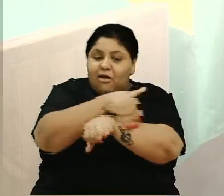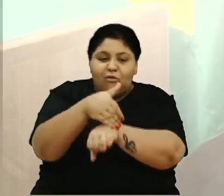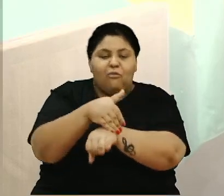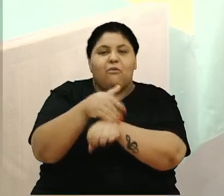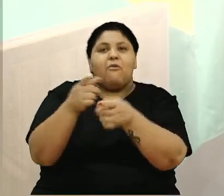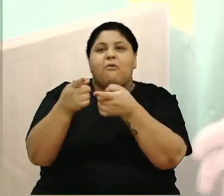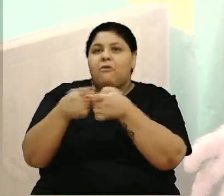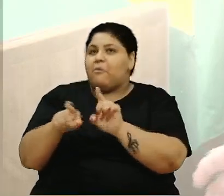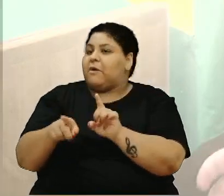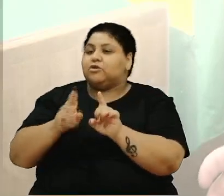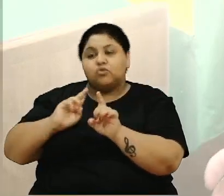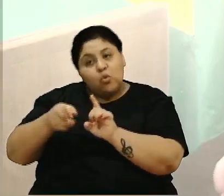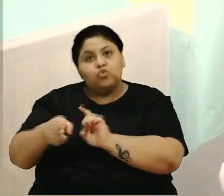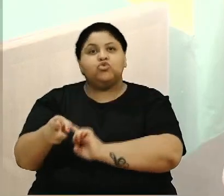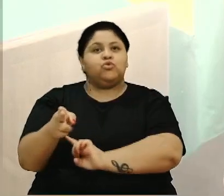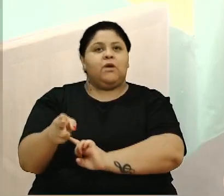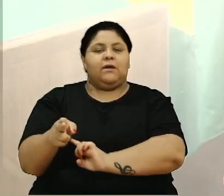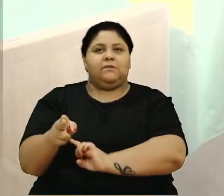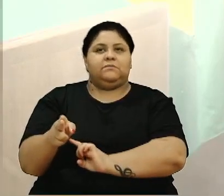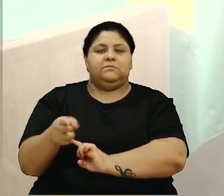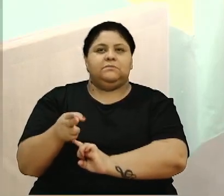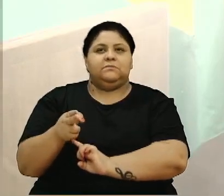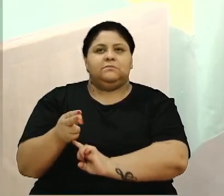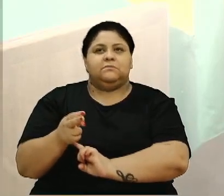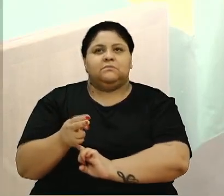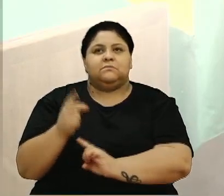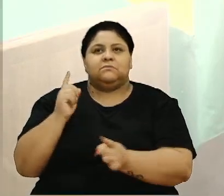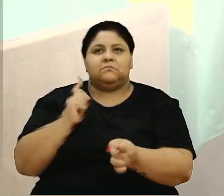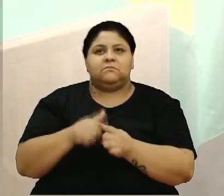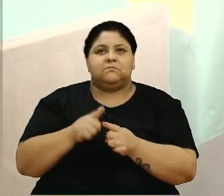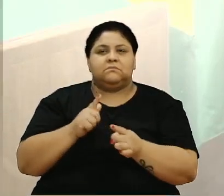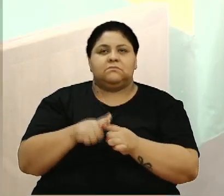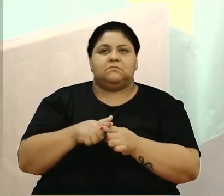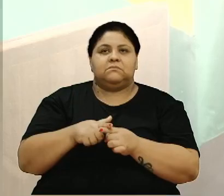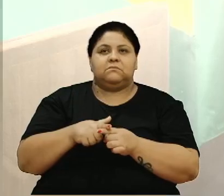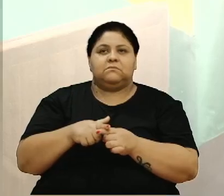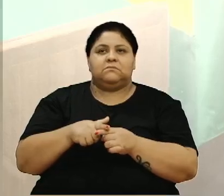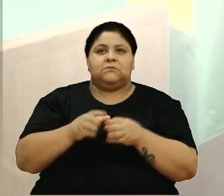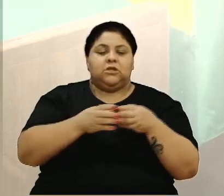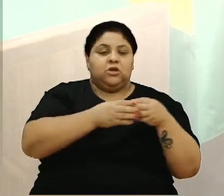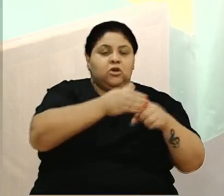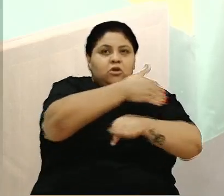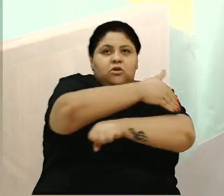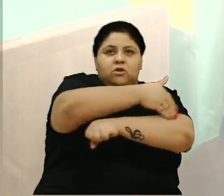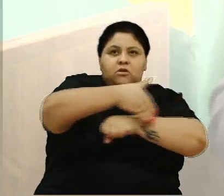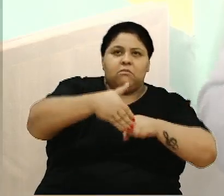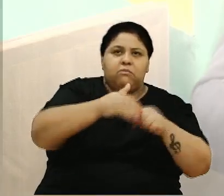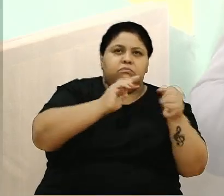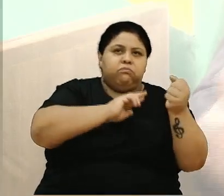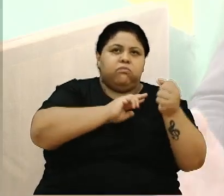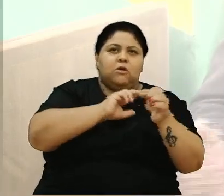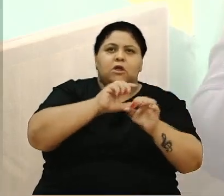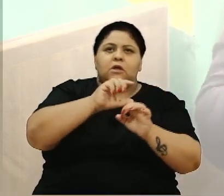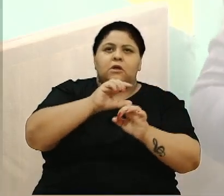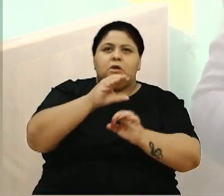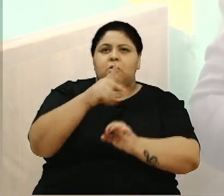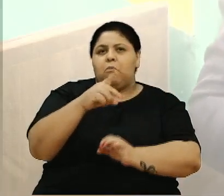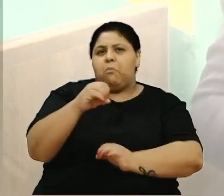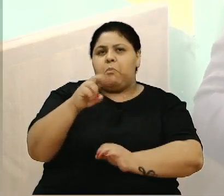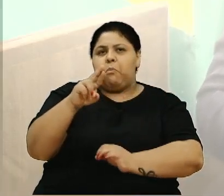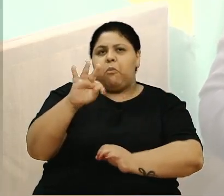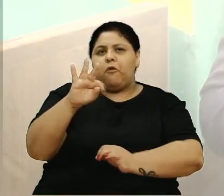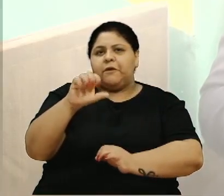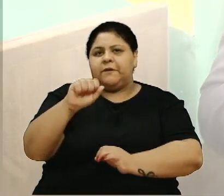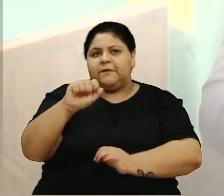nós não vamos desistir. Porque o Luxo, o Jardim das Torres, Altos da Maestra, Portal da Maestra,